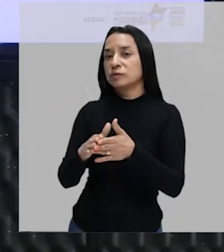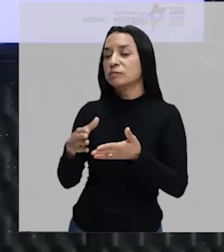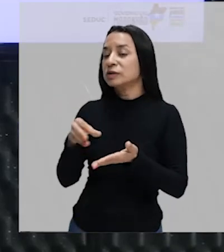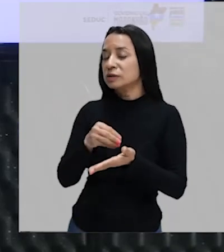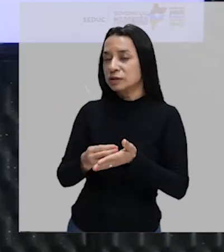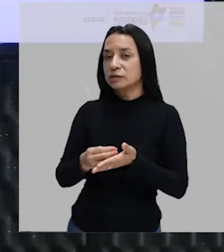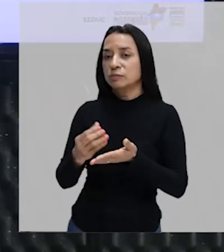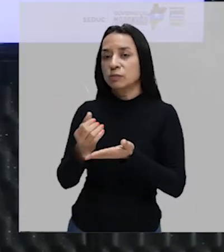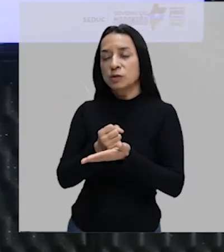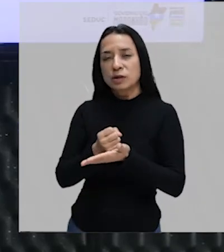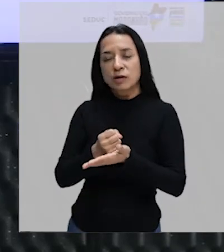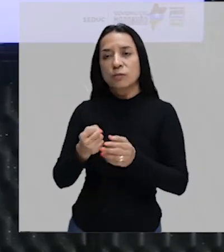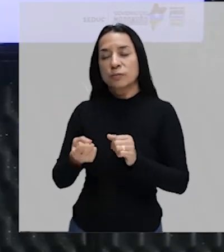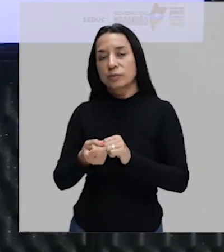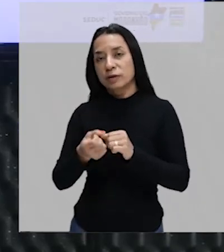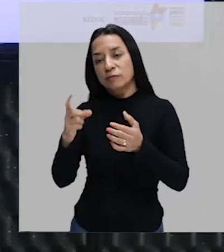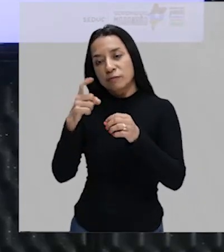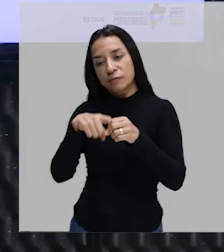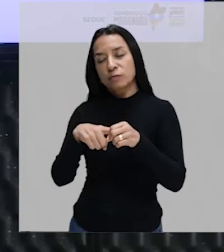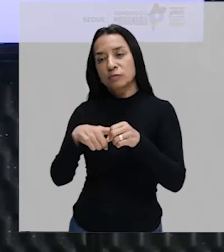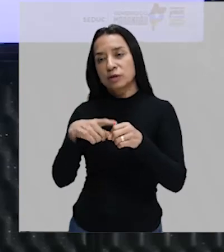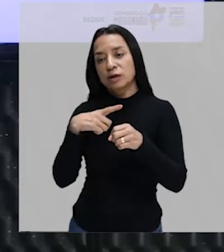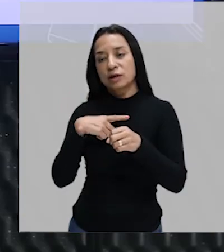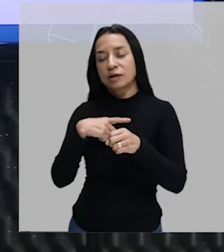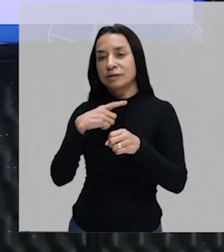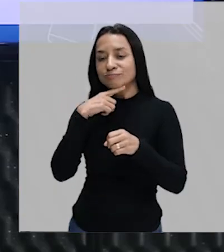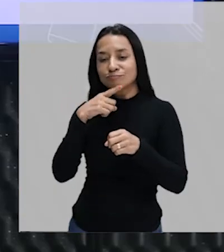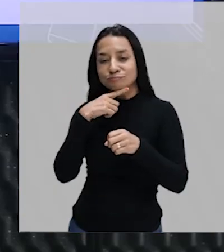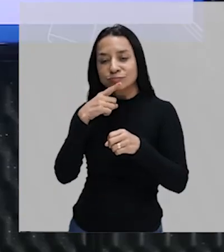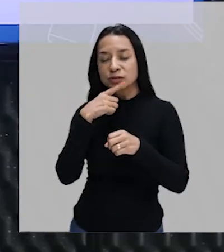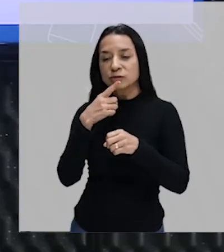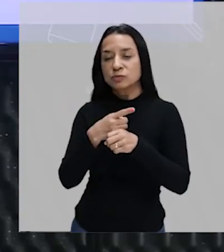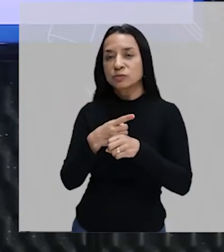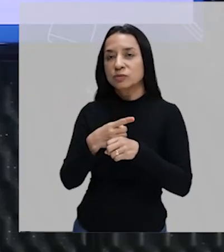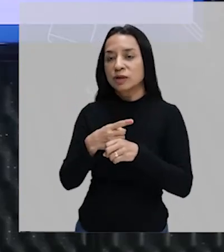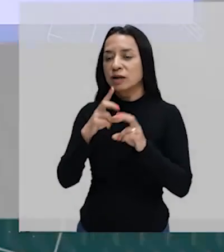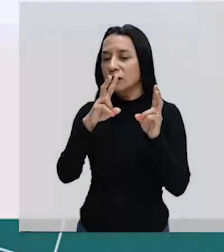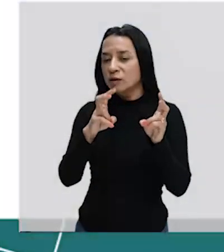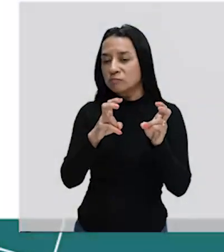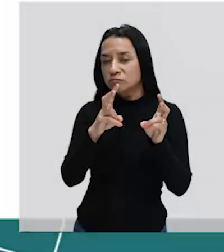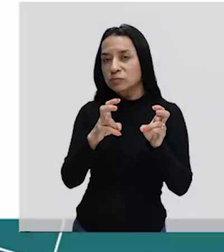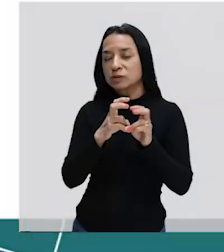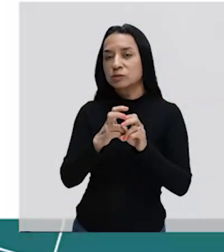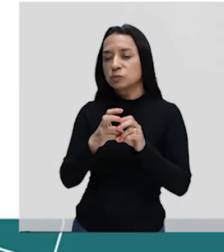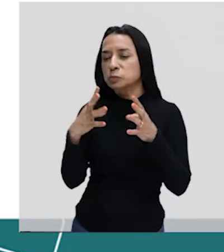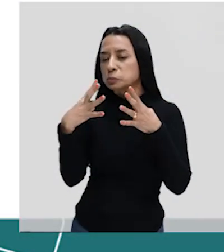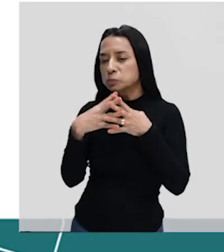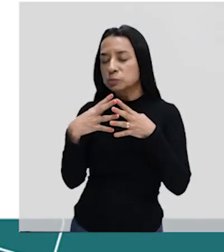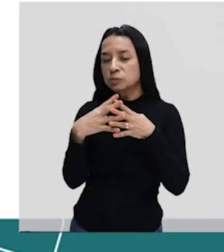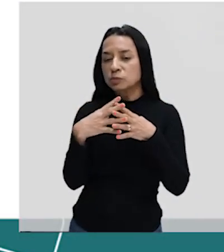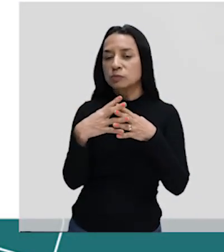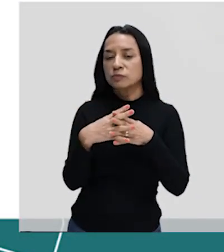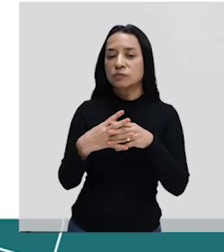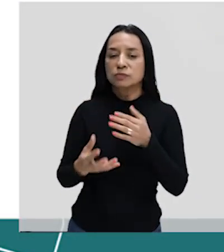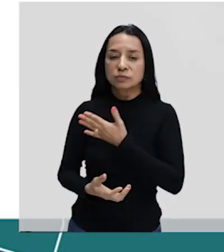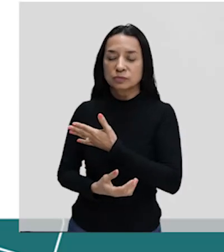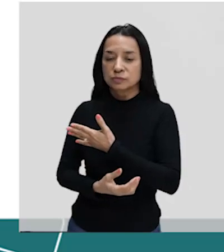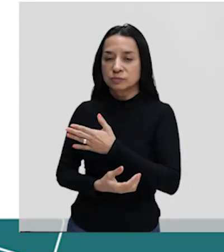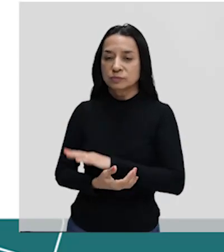tirar dúvidas, até porque é um assunto um tanto quanto complicado. Colocação de los pronombres com relação a